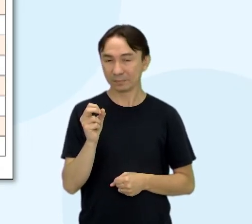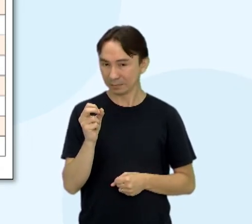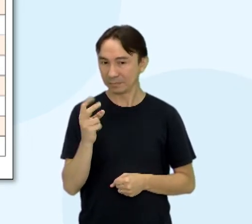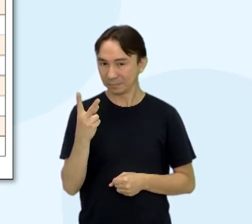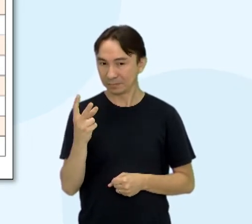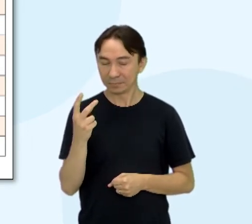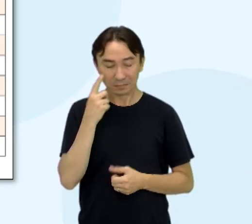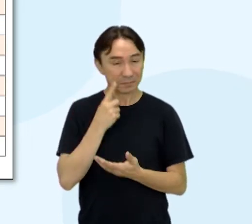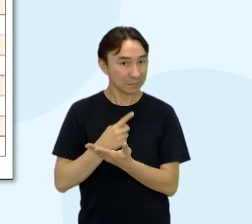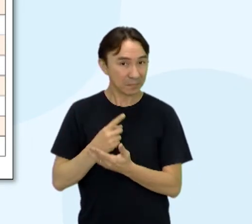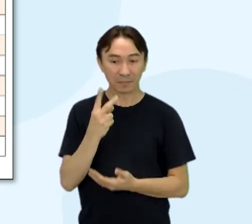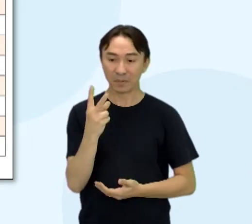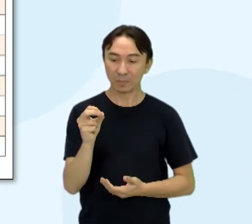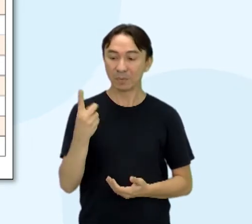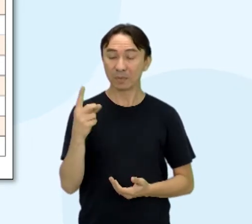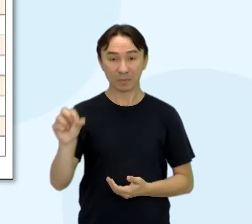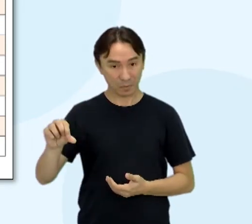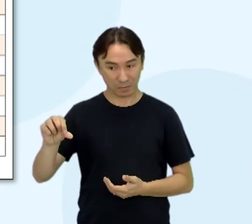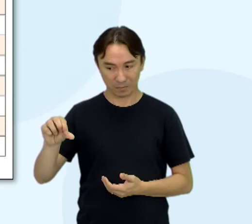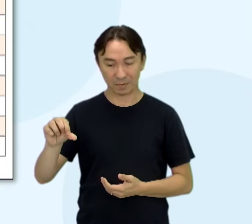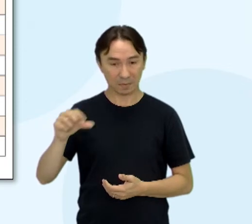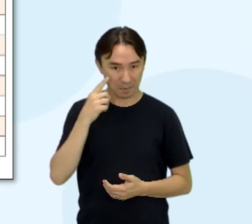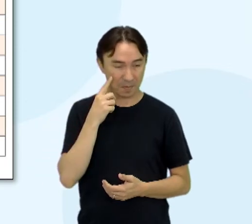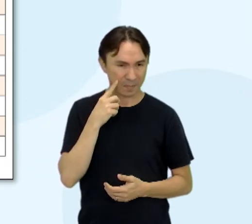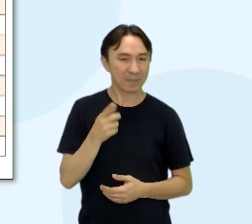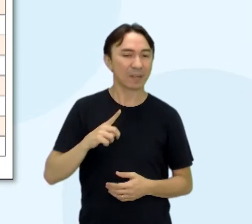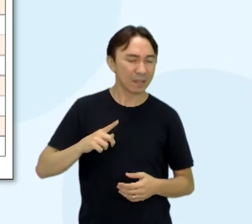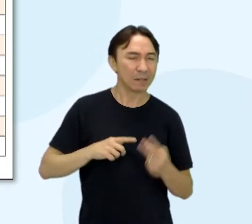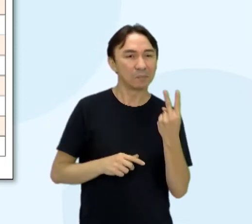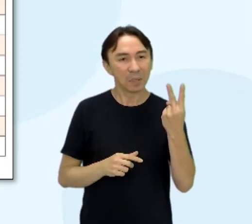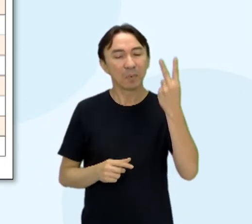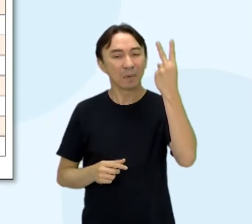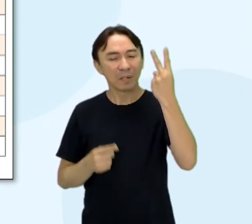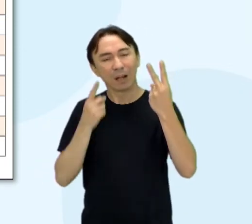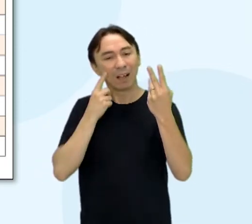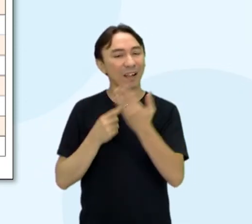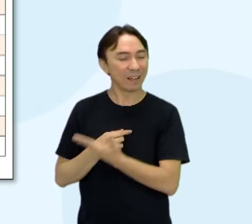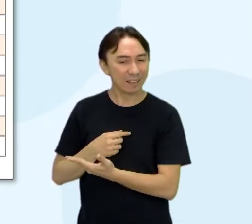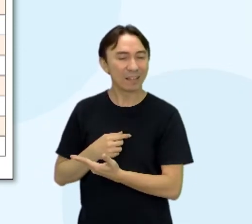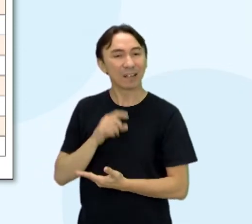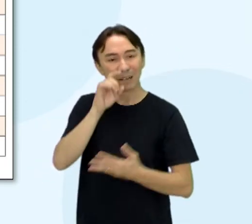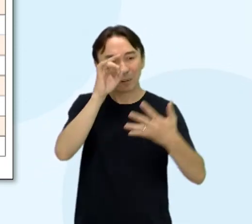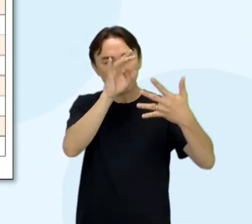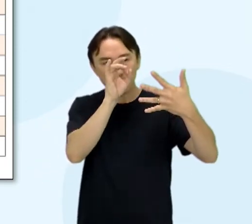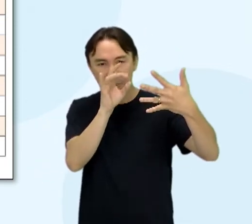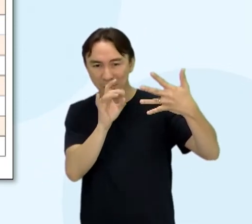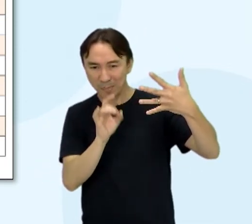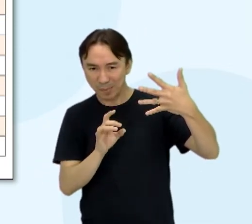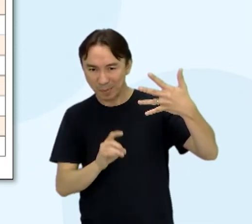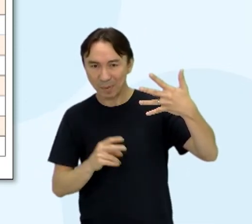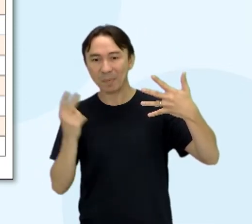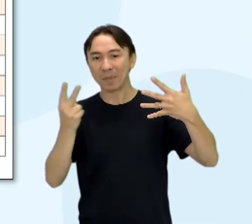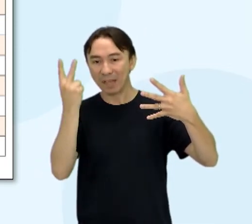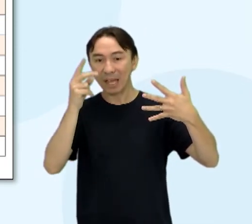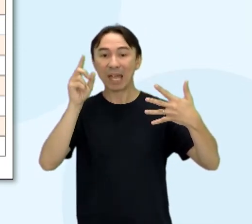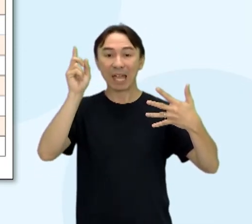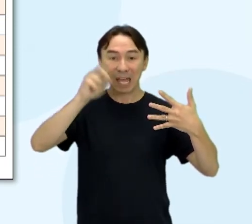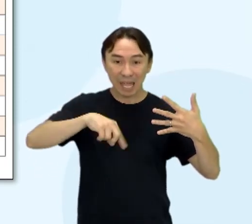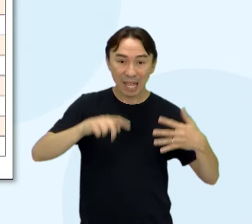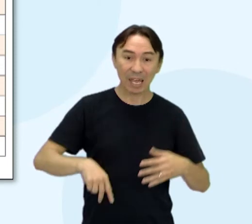aparecem os valores, aí perceba que esses valores correspondentes a cada ano, eles estão em quê? Em